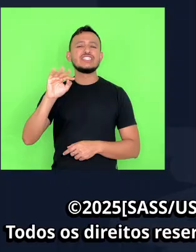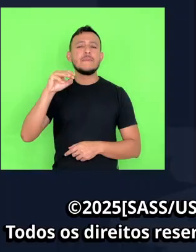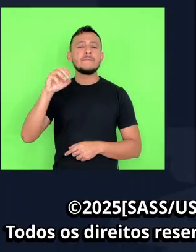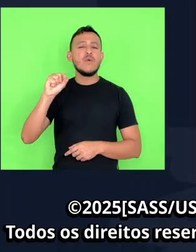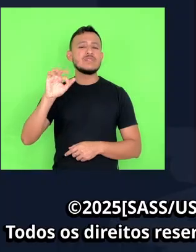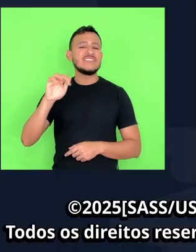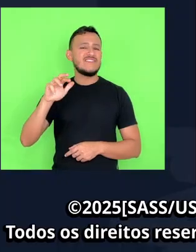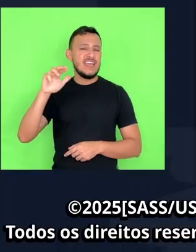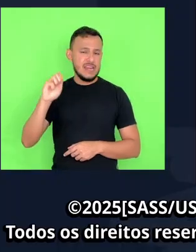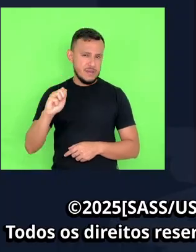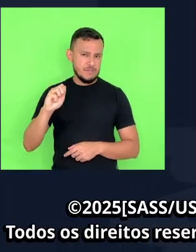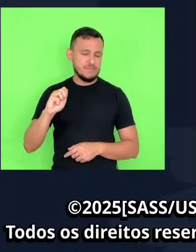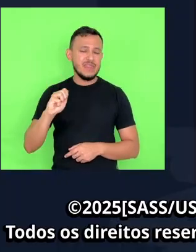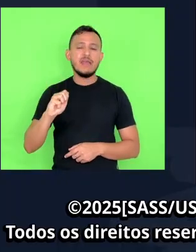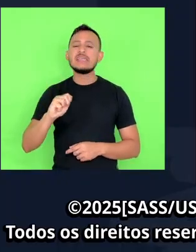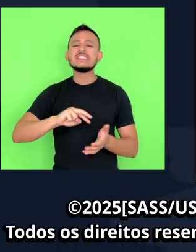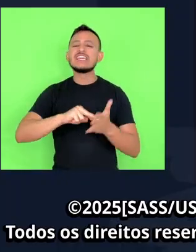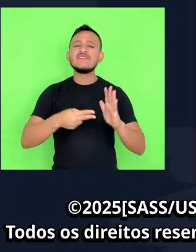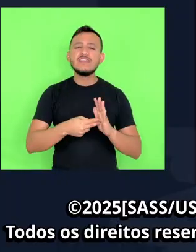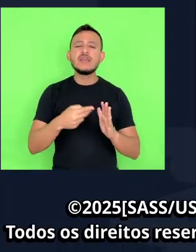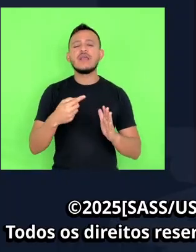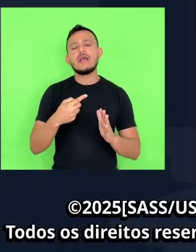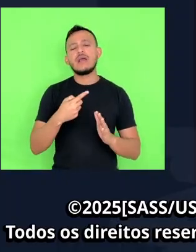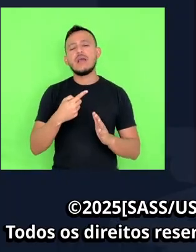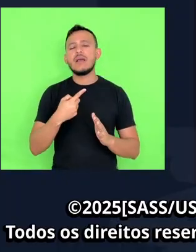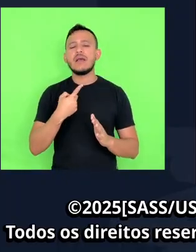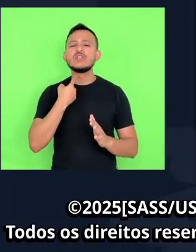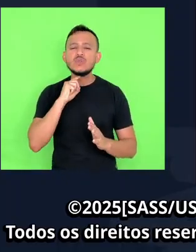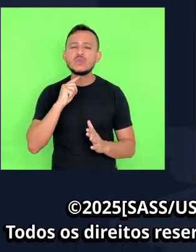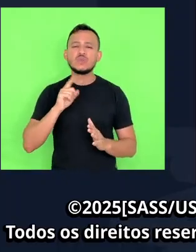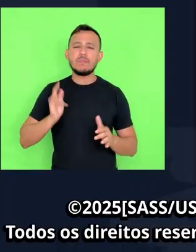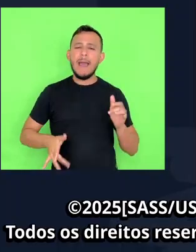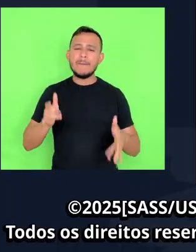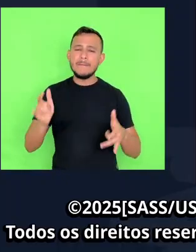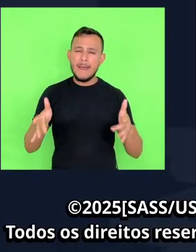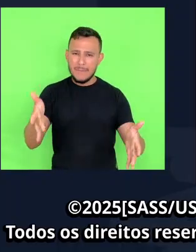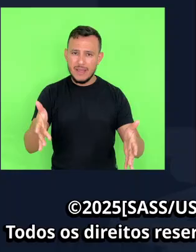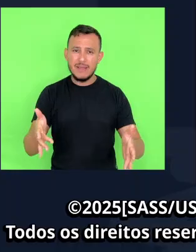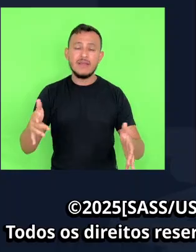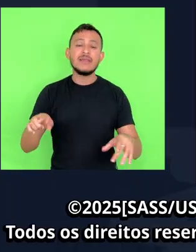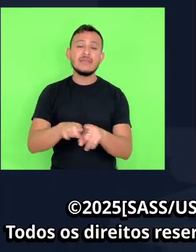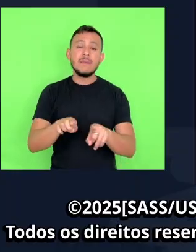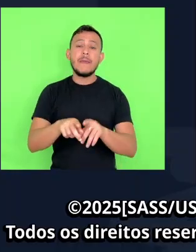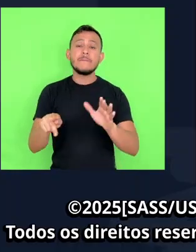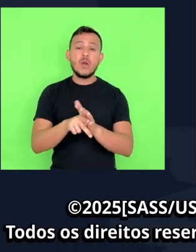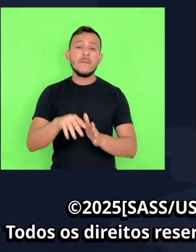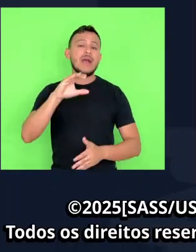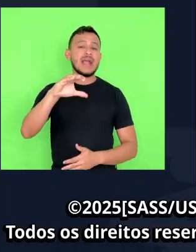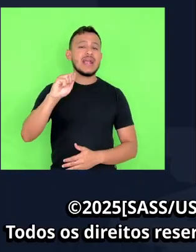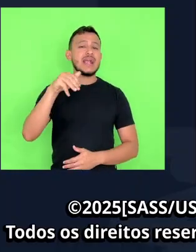pequenas partículas na atmosfera, poluição, por exemplo. E integridade da camada de